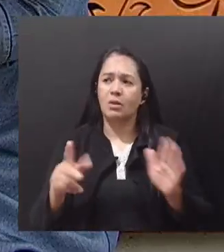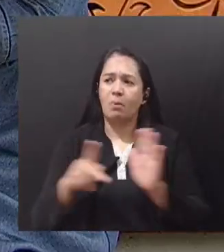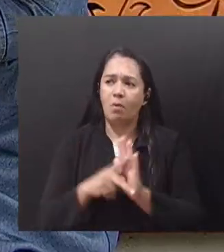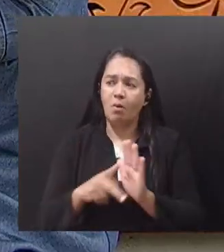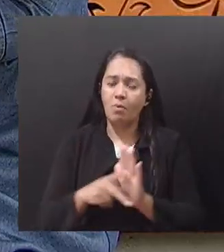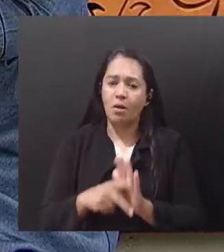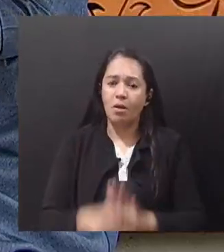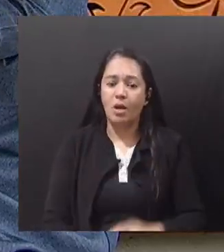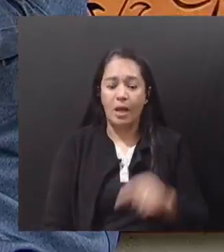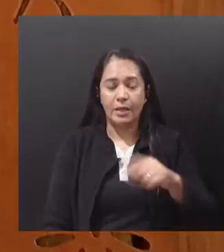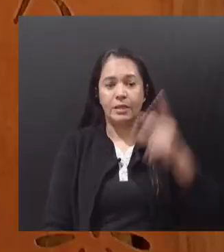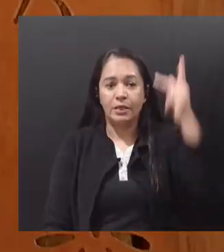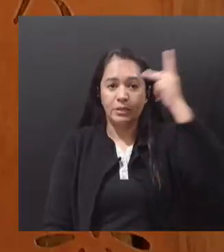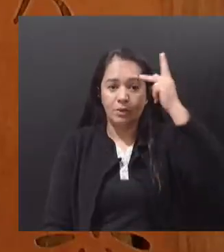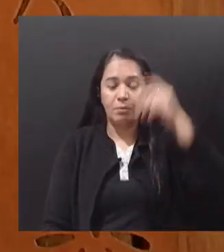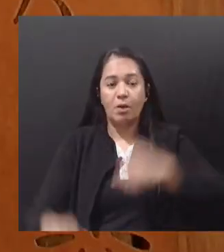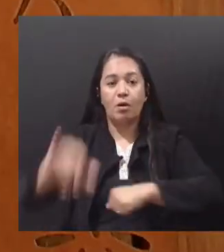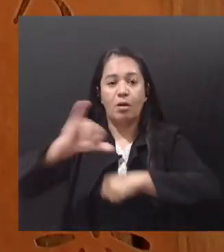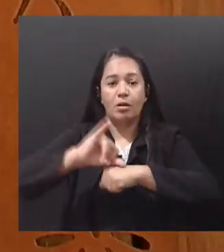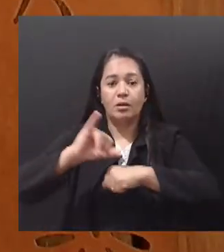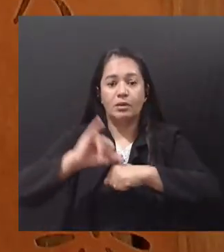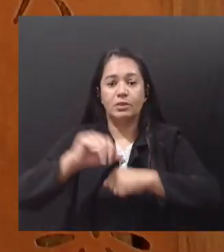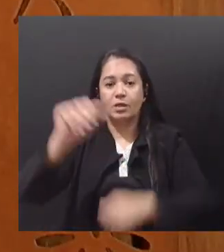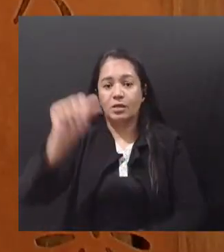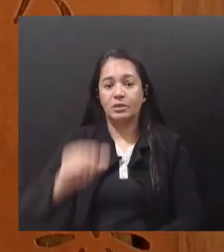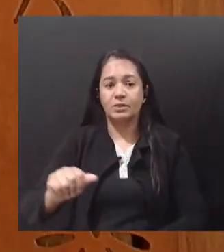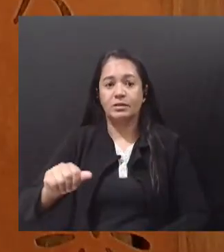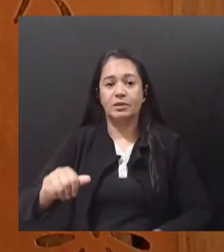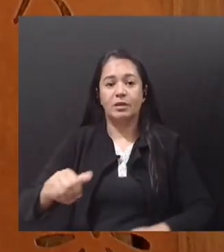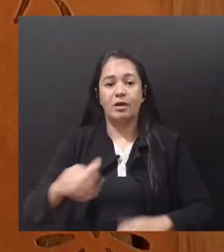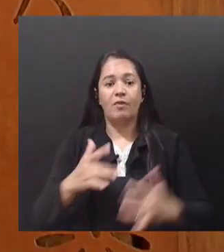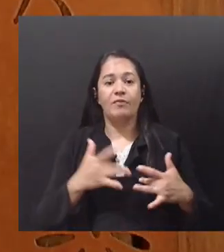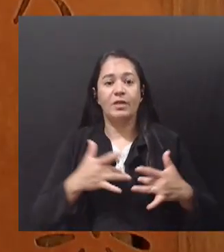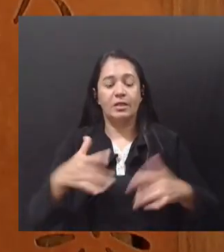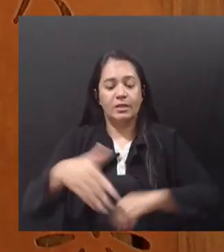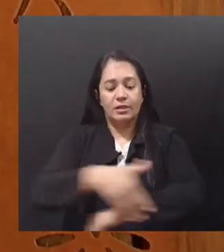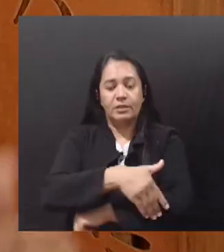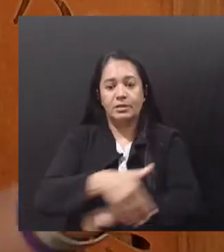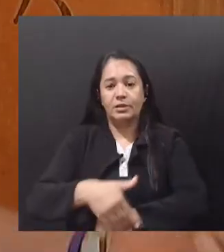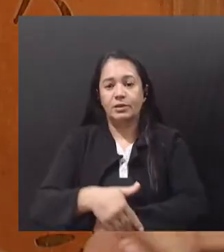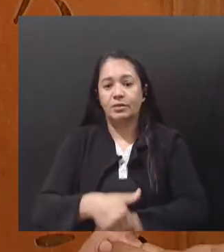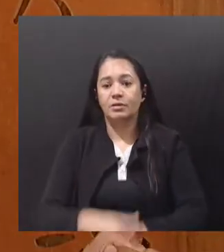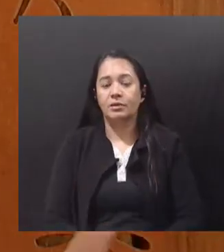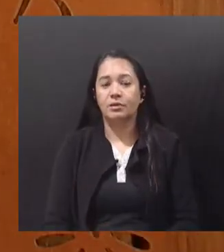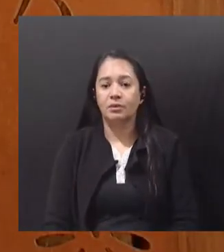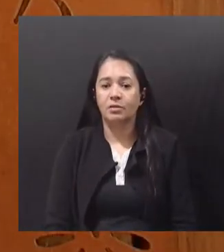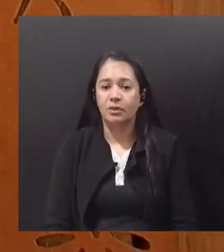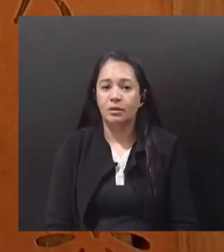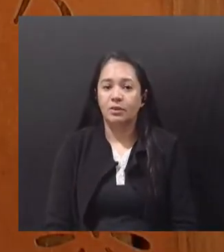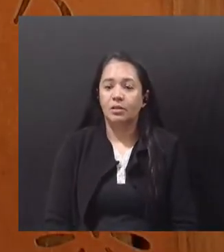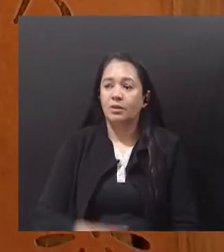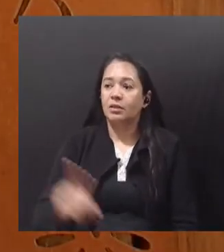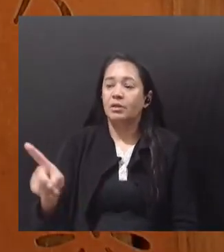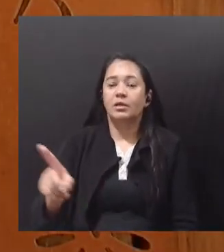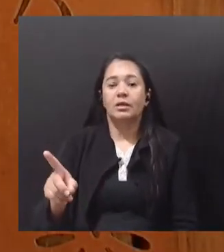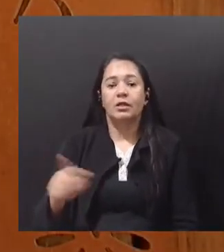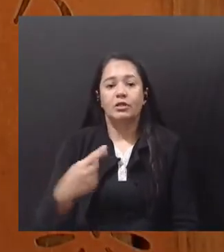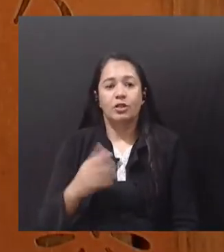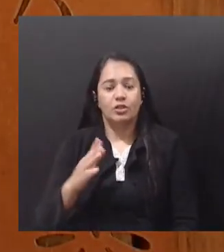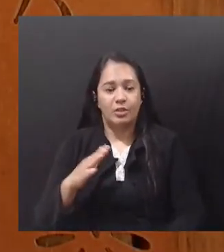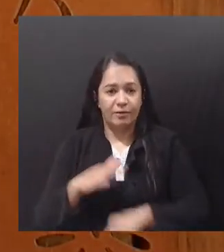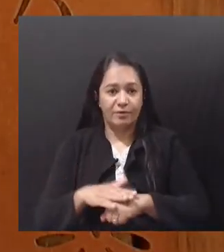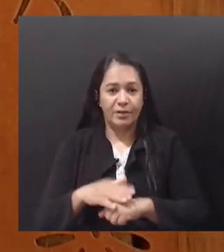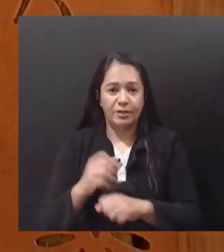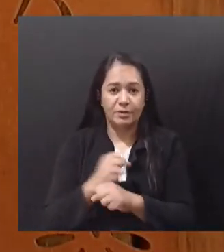São Paulo, capital, o projeto Fraternidade nas Ruas, que é justamente aquilo que lá em Campo Grande a gente faz já há 7 anos. A